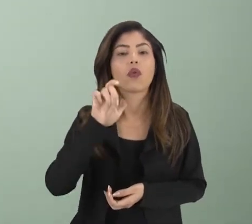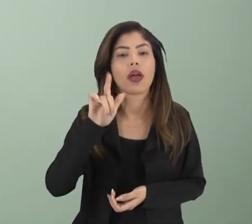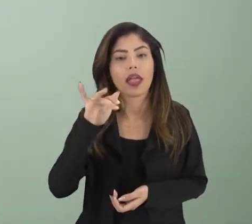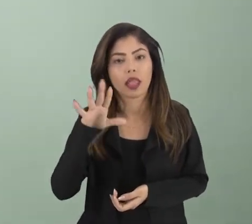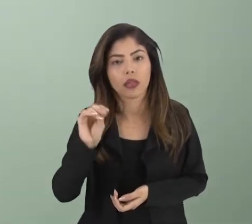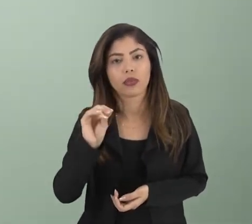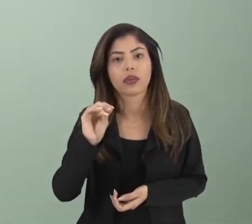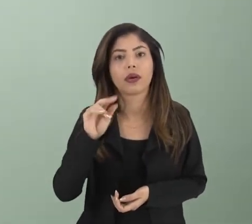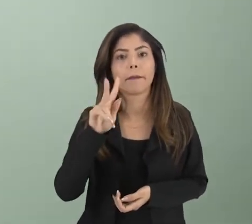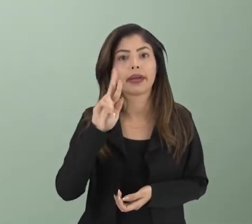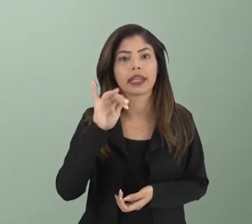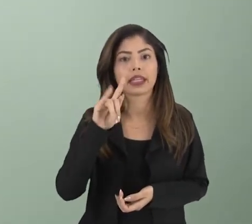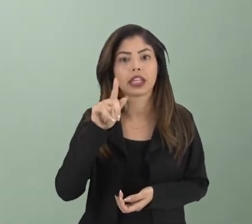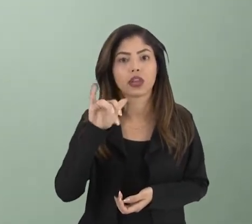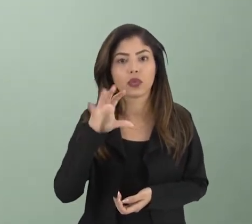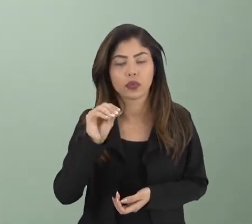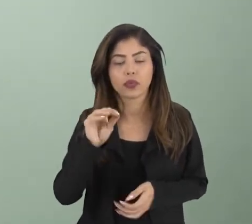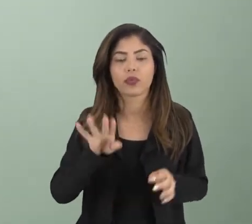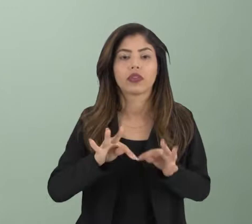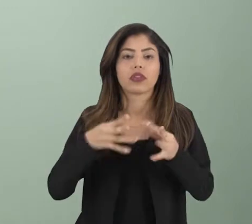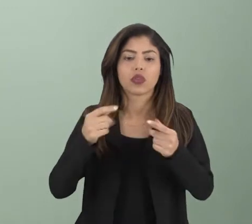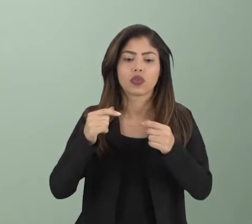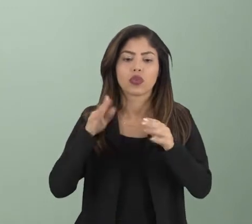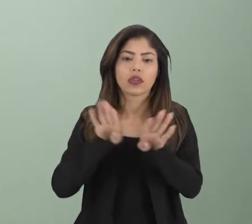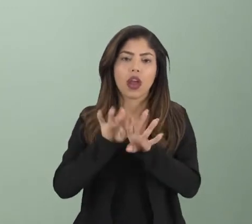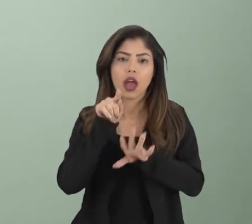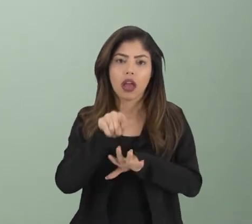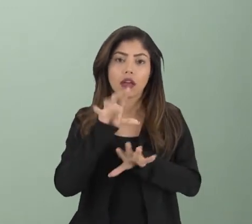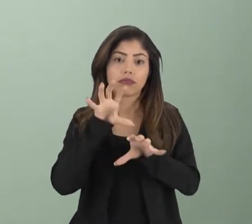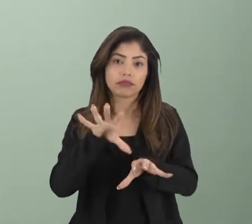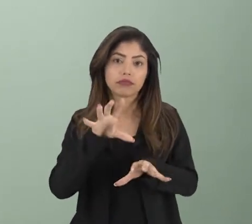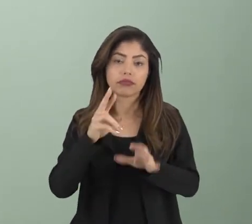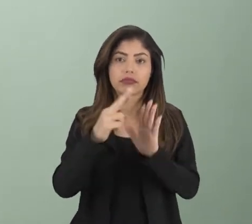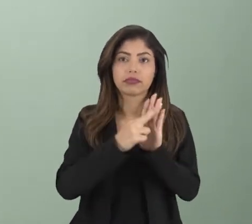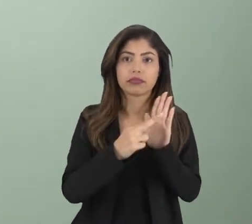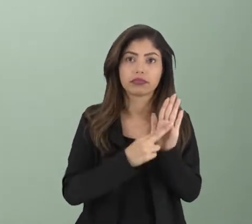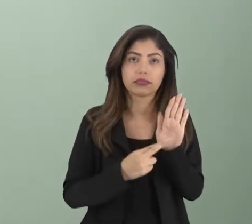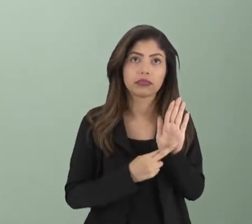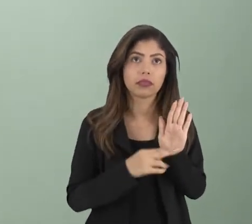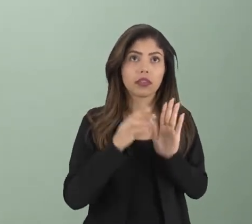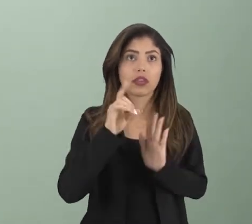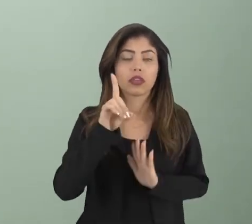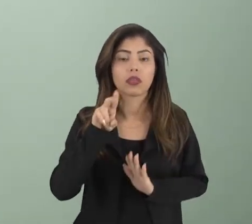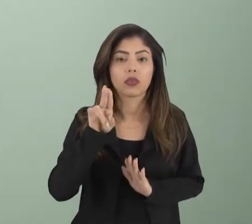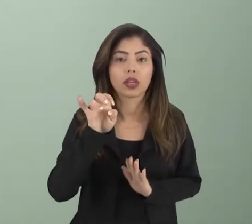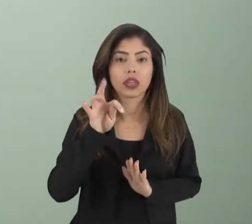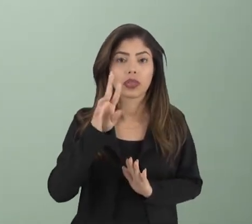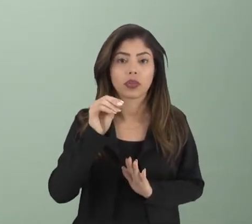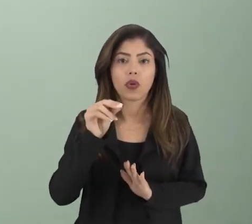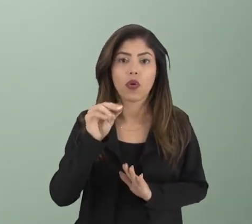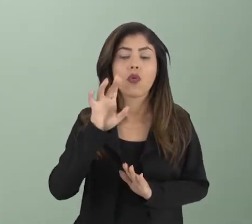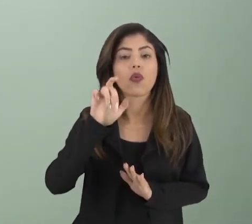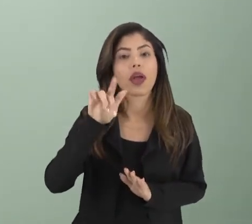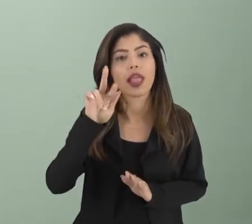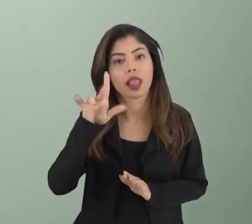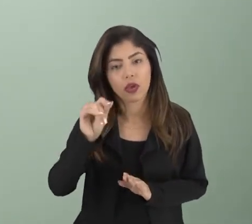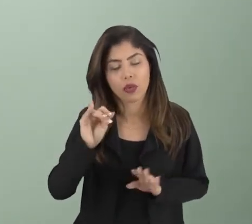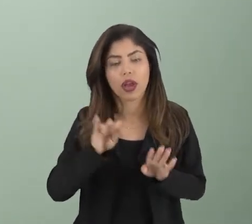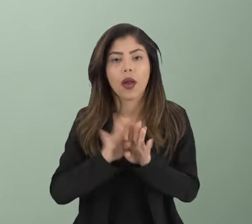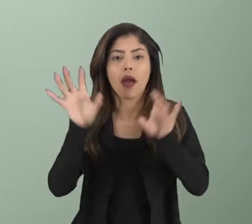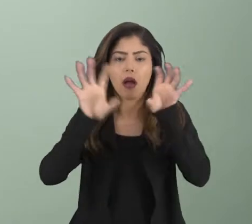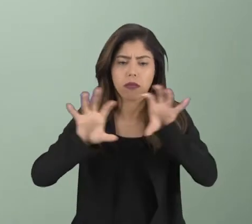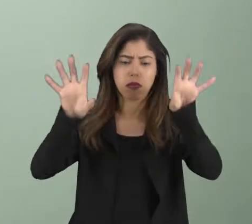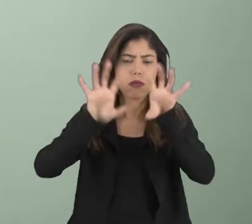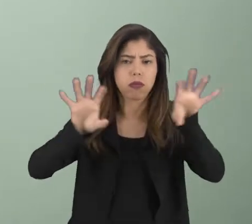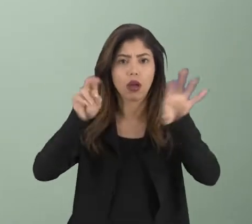o berílio. Então esses elementos eles têm a regra do dueto. Por quê? O hélio ele é o primeiro gás